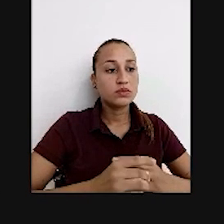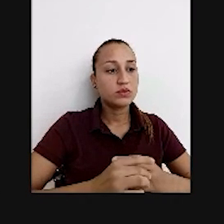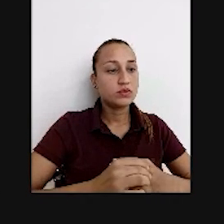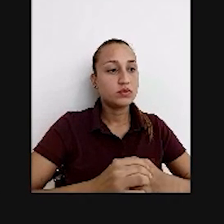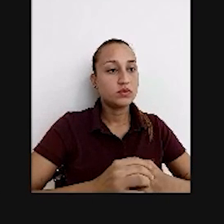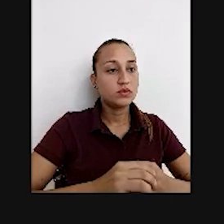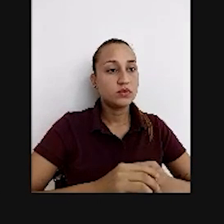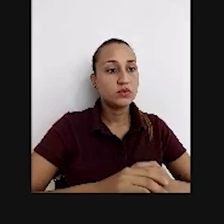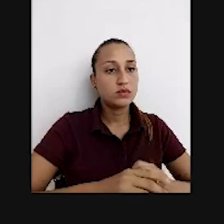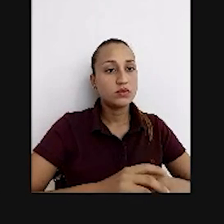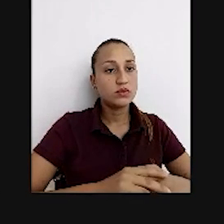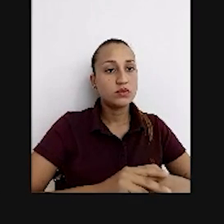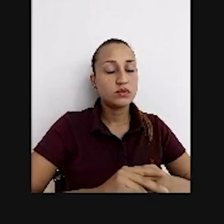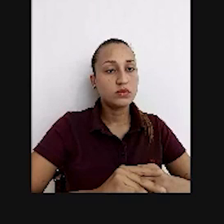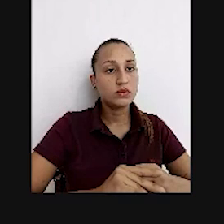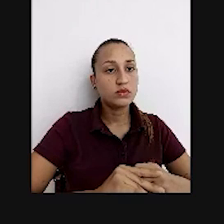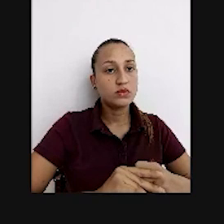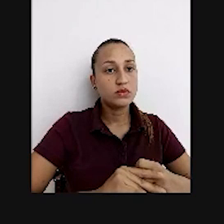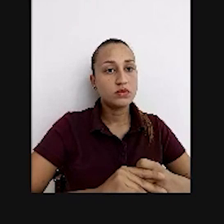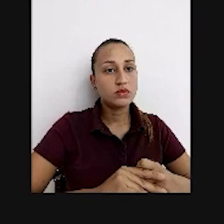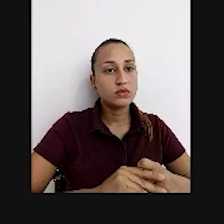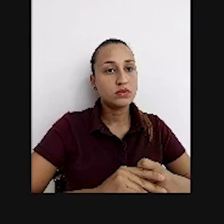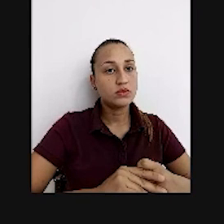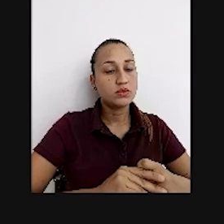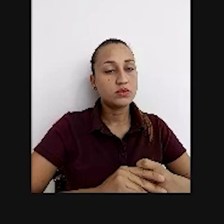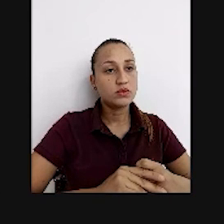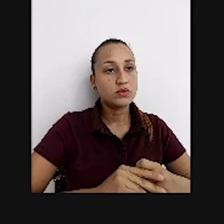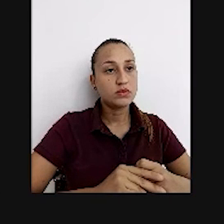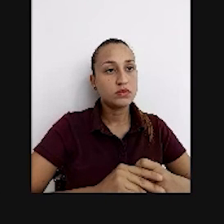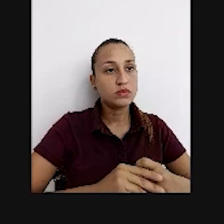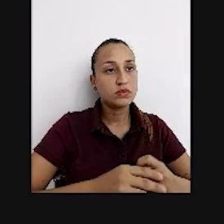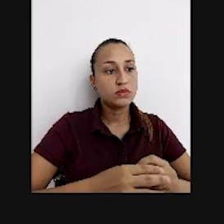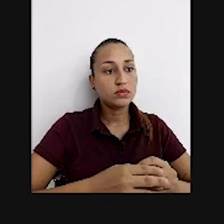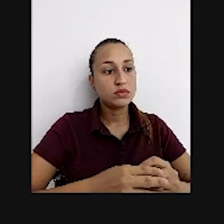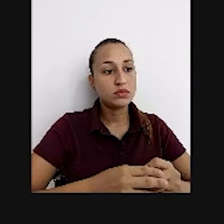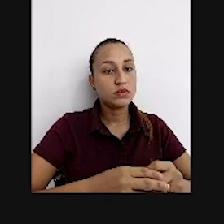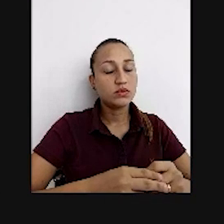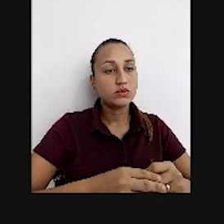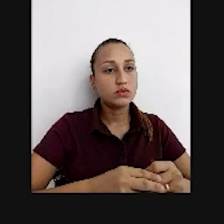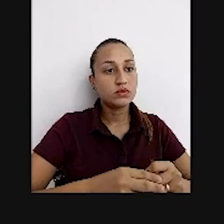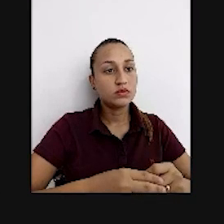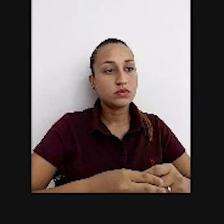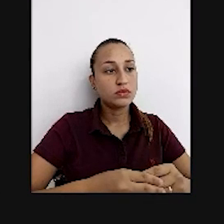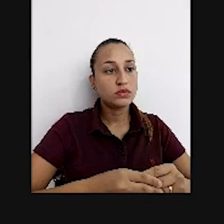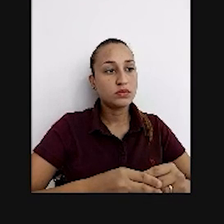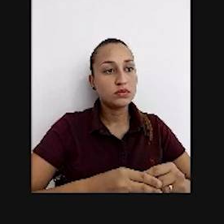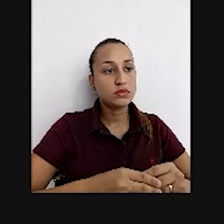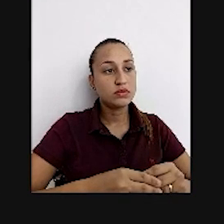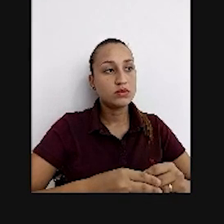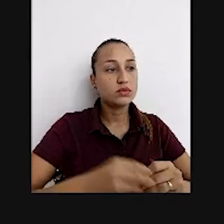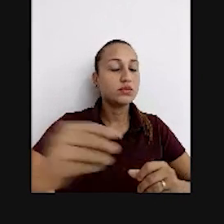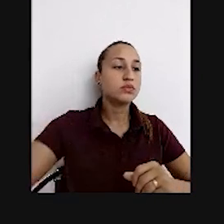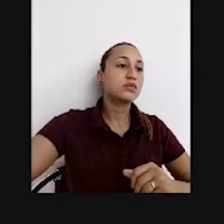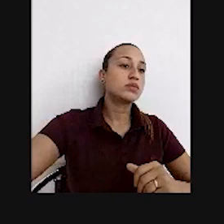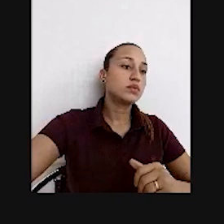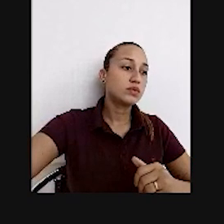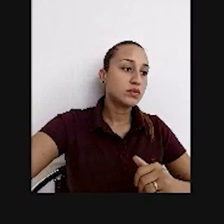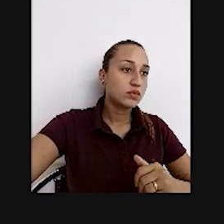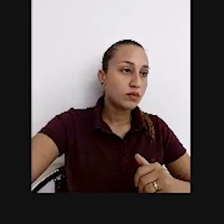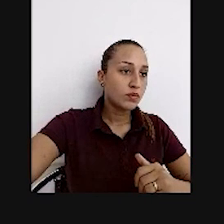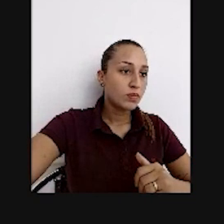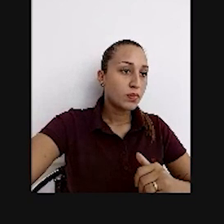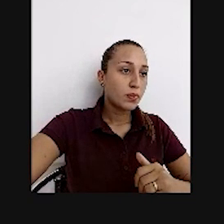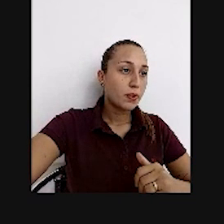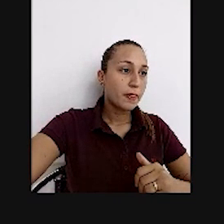engenheiro, durante o desenvolvimento. Obviamente, a gente vai ter outras matérias, outros quadros que vão trazer informações detalhadas de refinamento, qual é a melhor